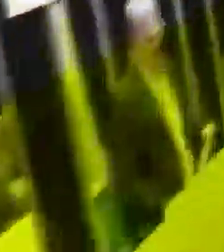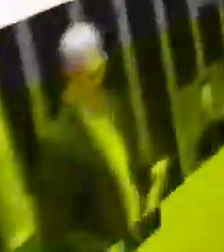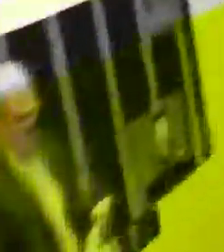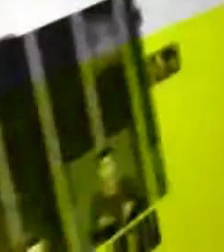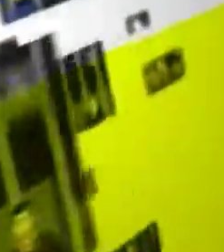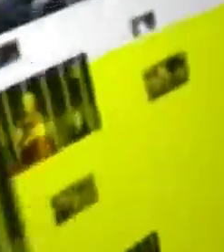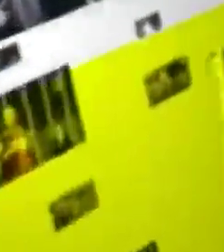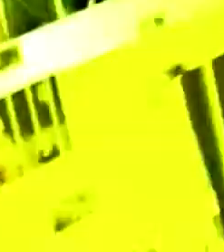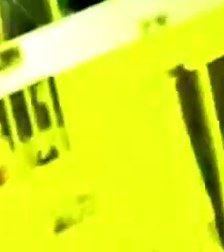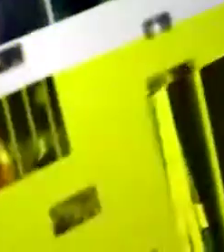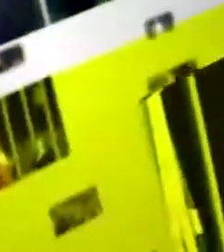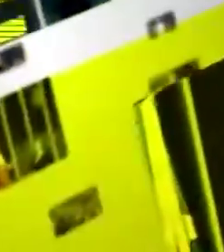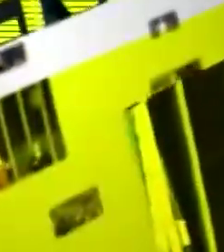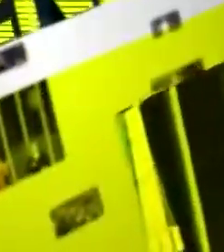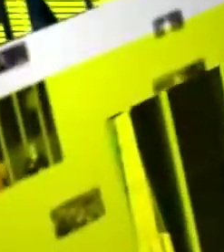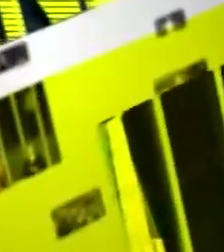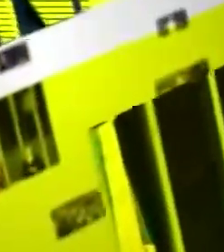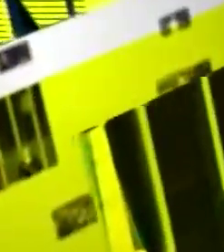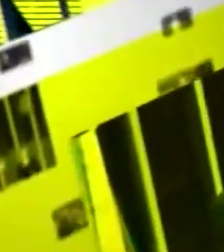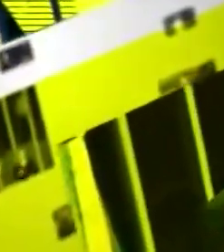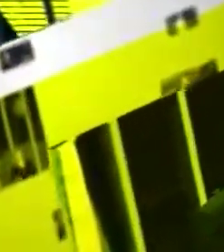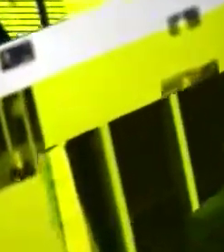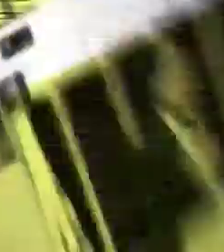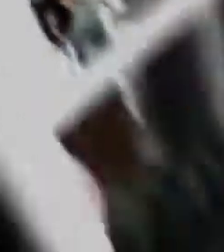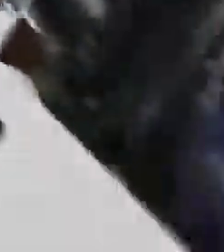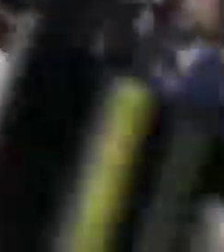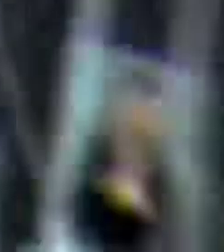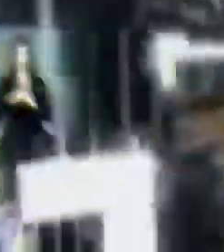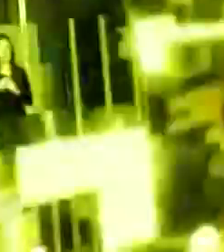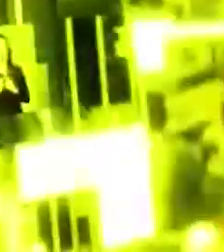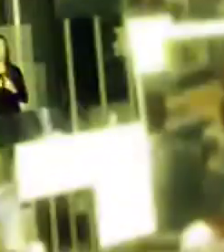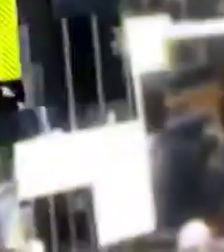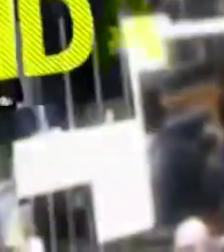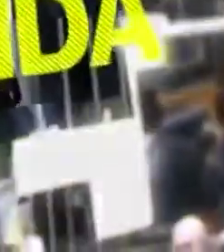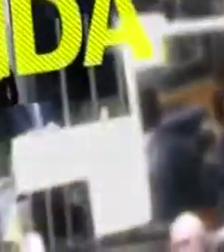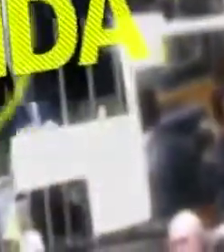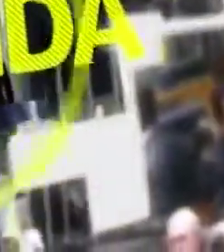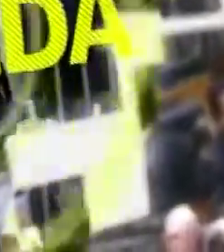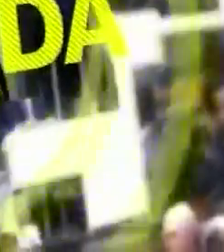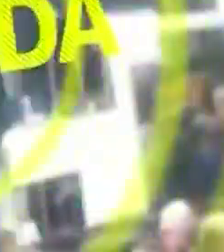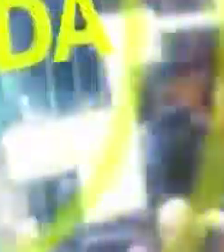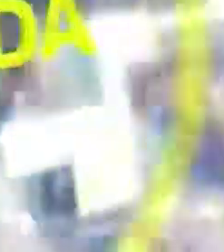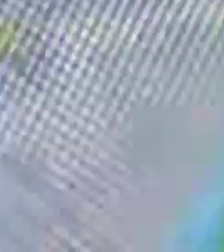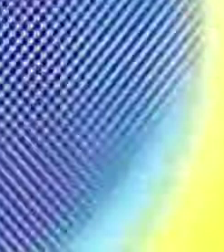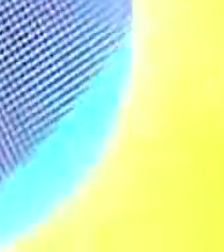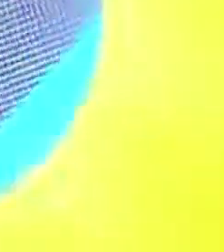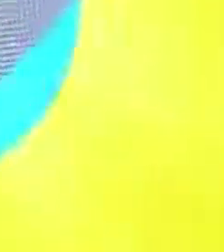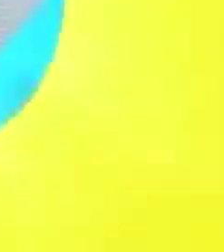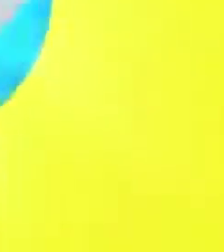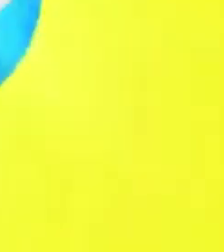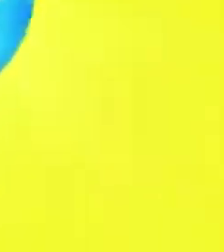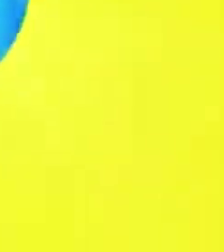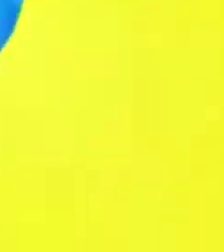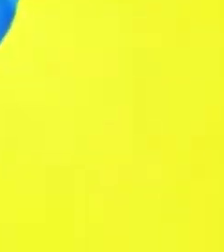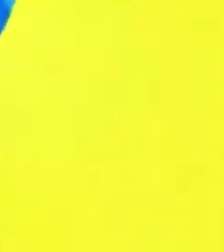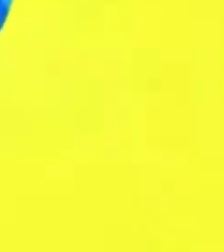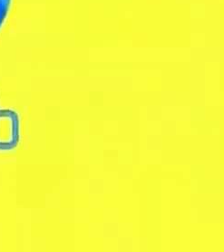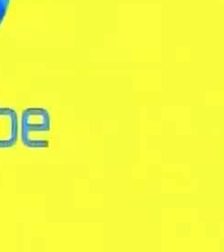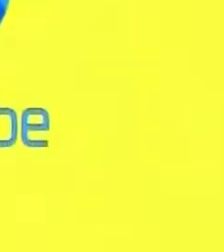menos importantes. Um segundo encaminhamento. Ministério de Santos, do meu estado de São Paulo.